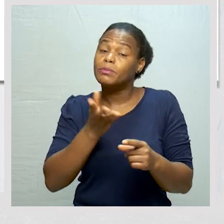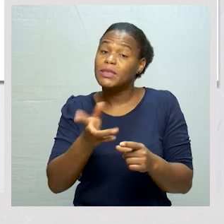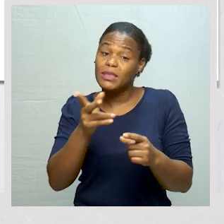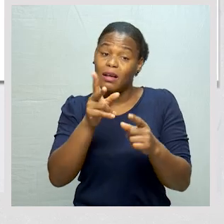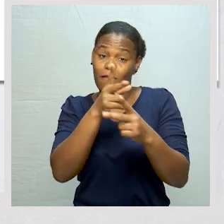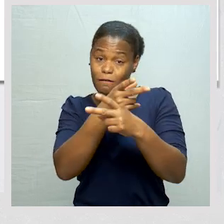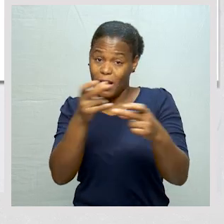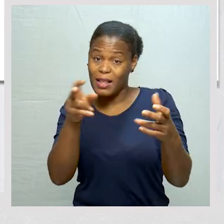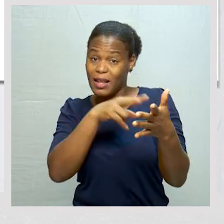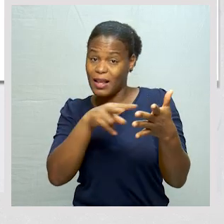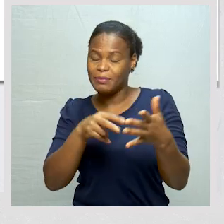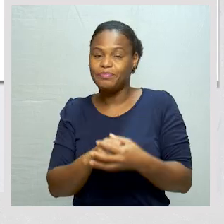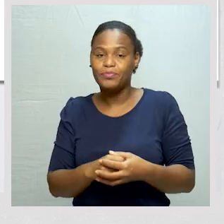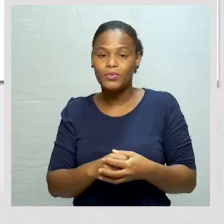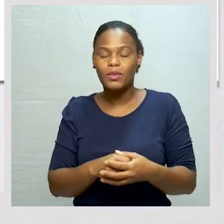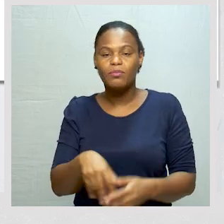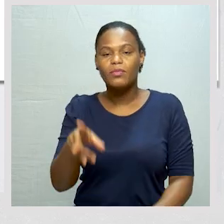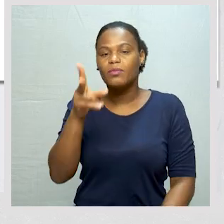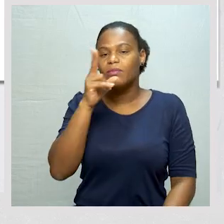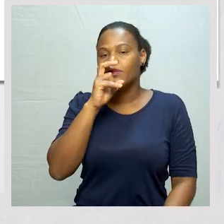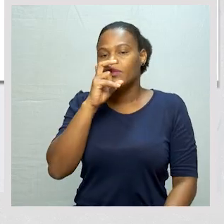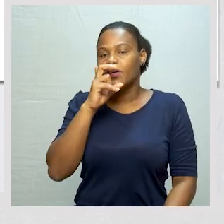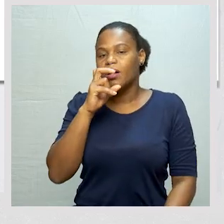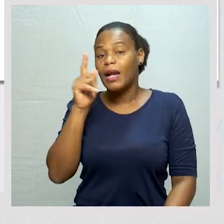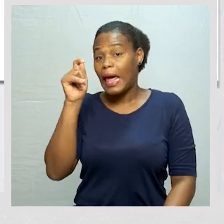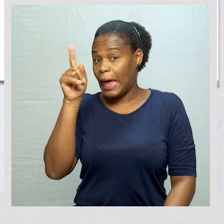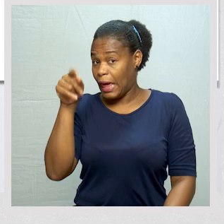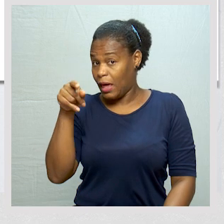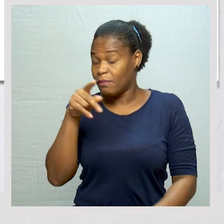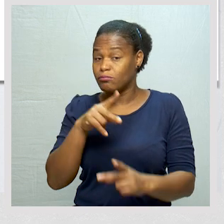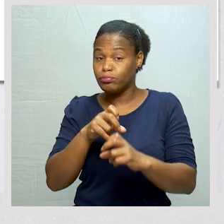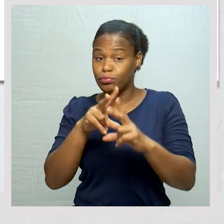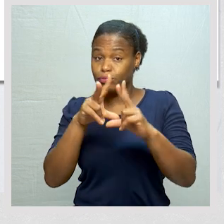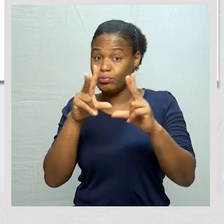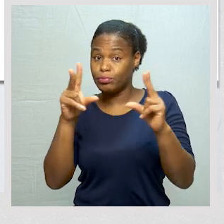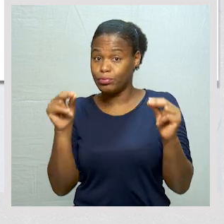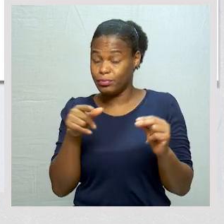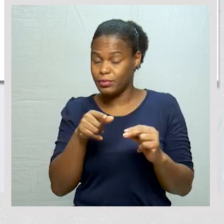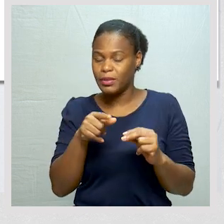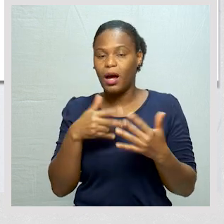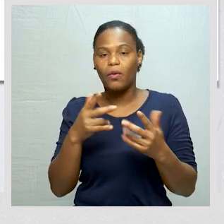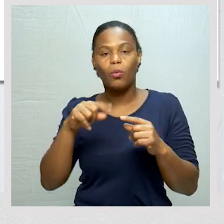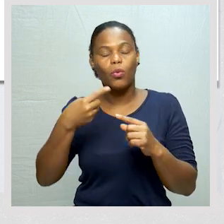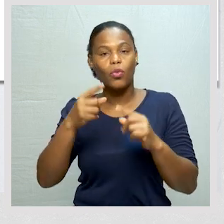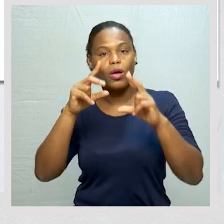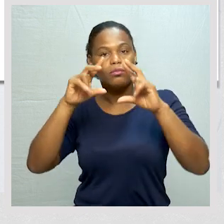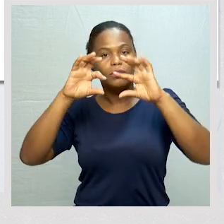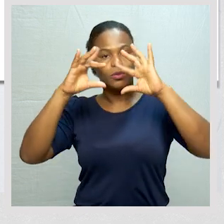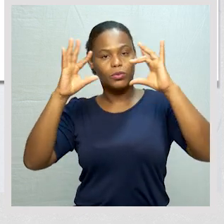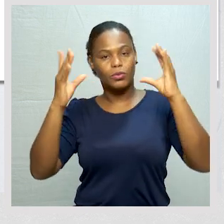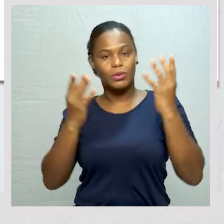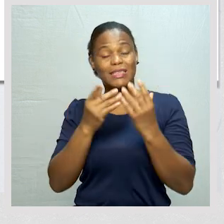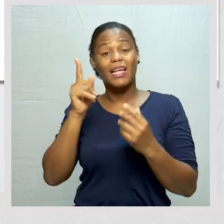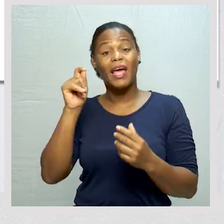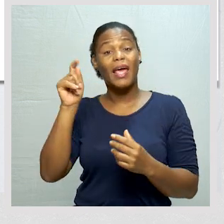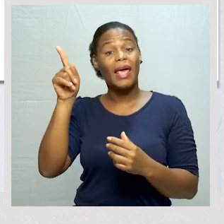frases. Vamos lá. O ar é puro, a natureza é importante. Muito bem. Na primeira frase temos